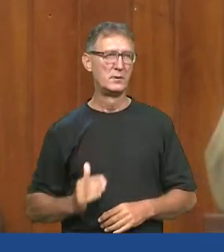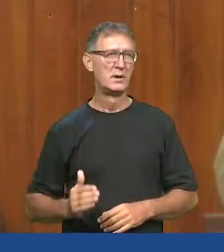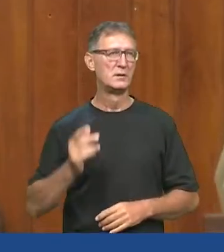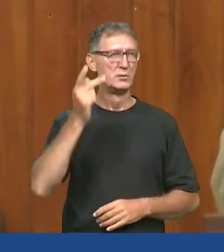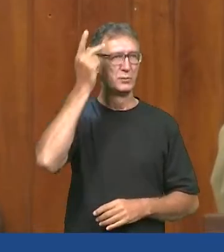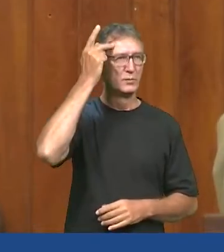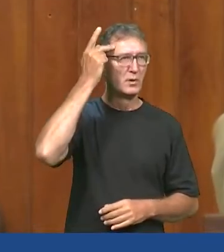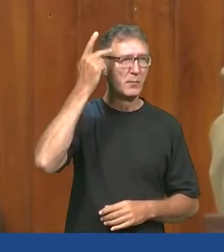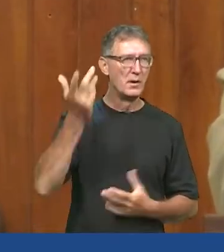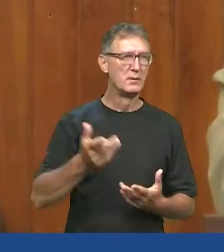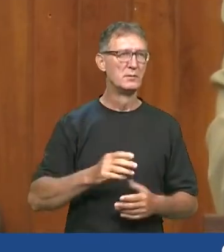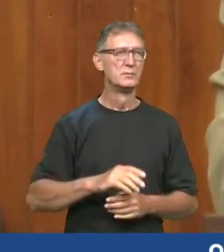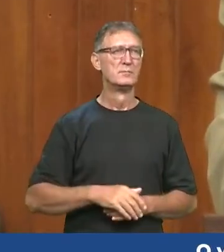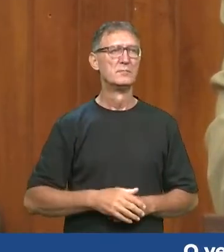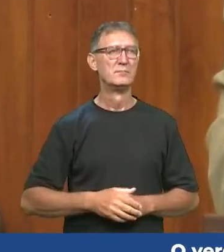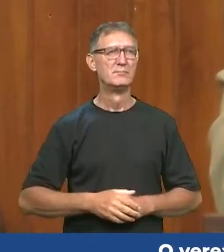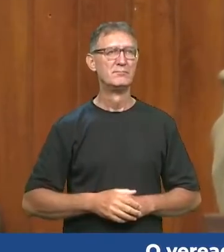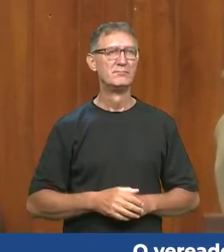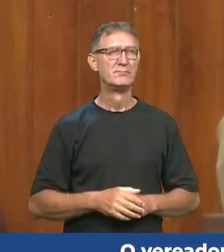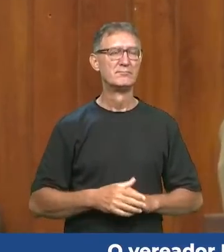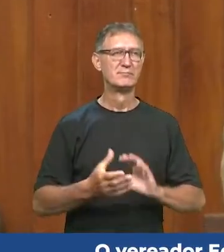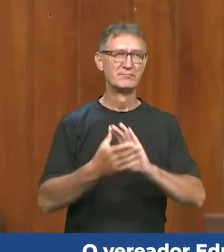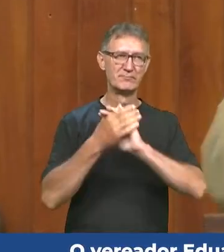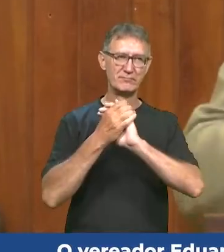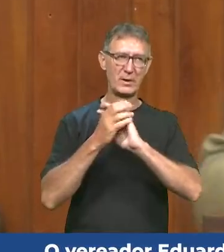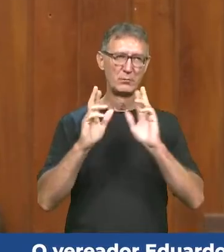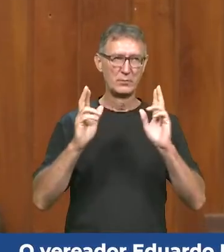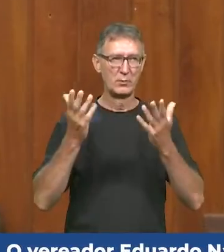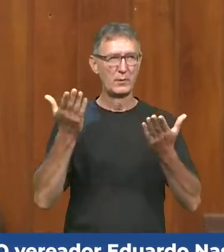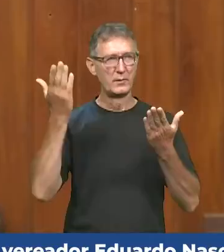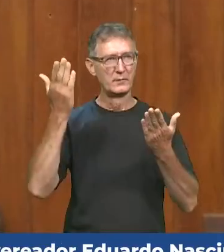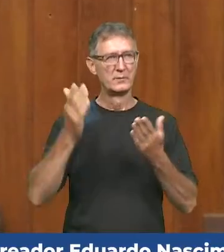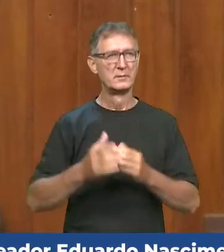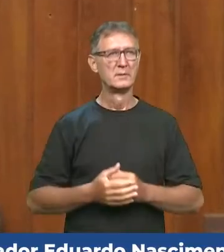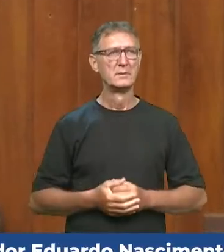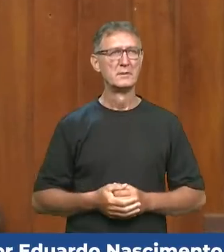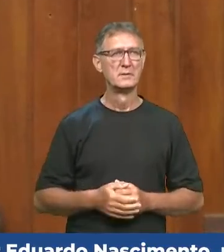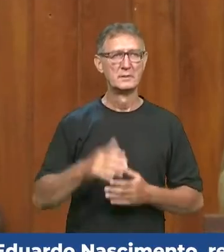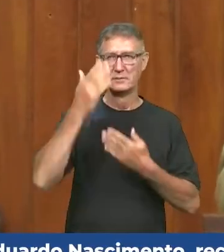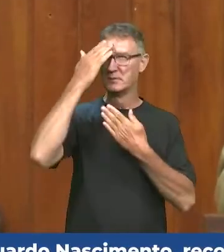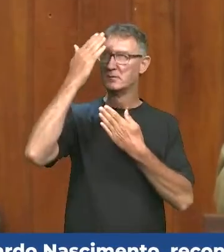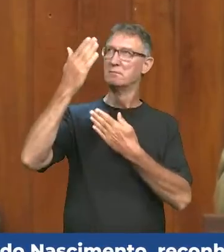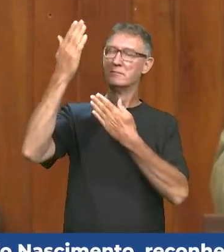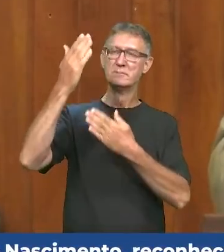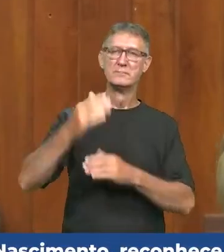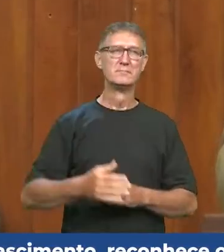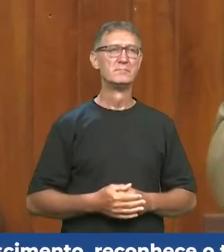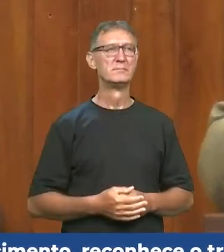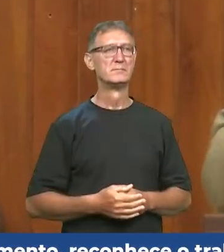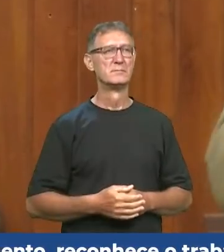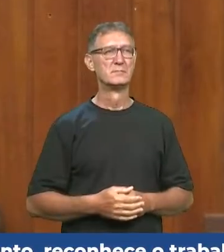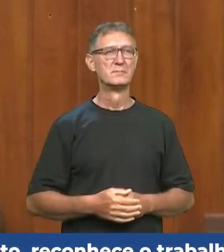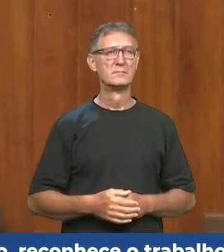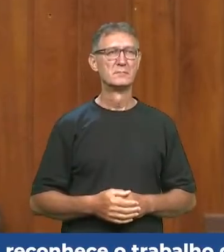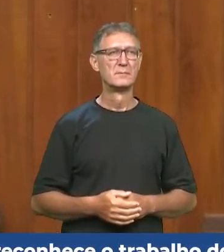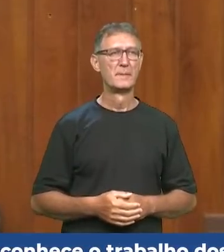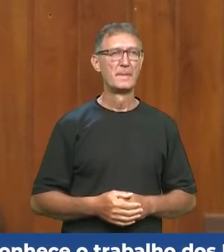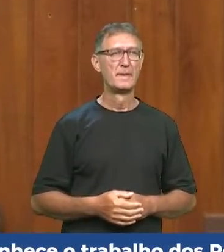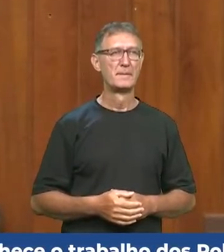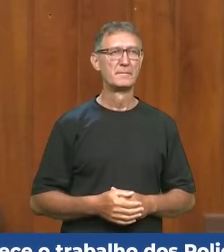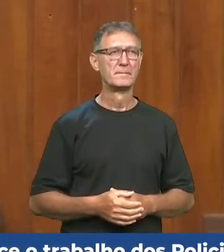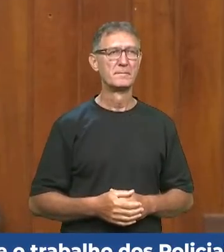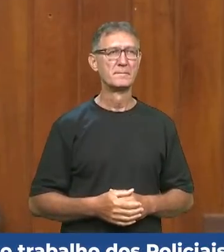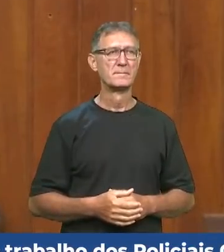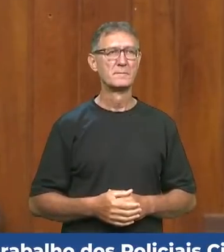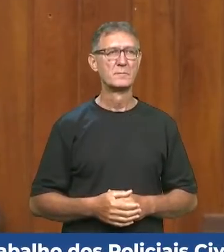mas especial do Brasil. Então, aqui os nossos cumprimentos, o nosso agradecimento e reconhecimento. Já que não podemos dar um